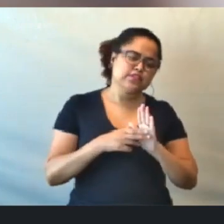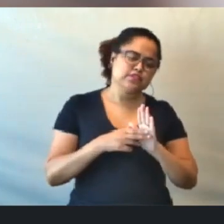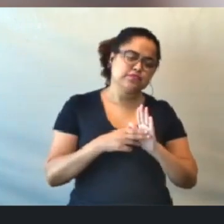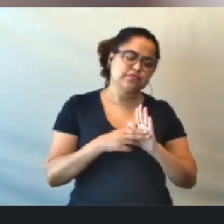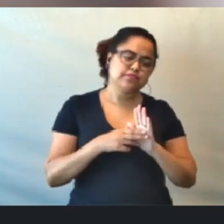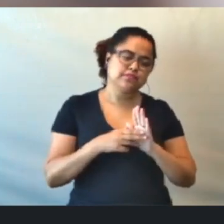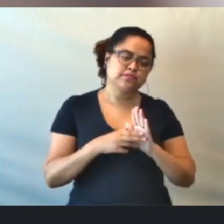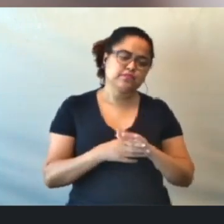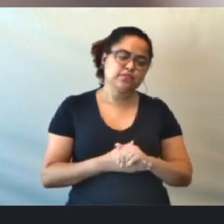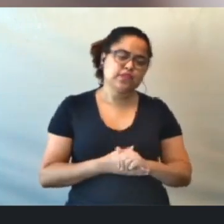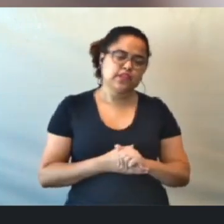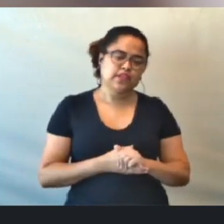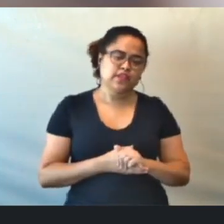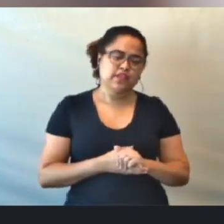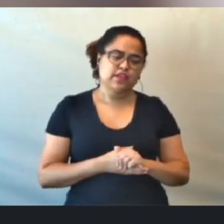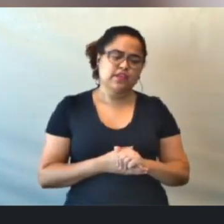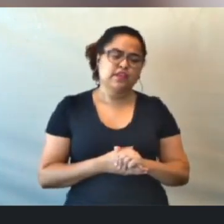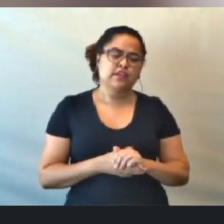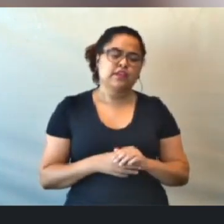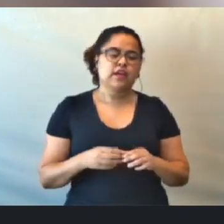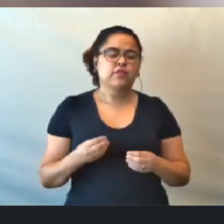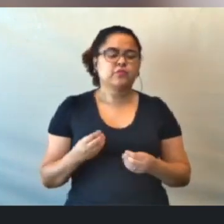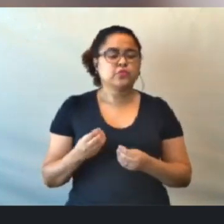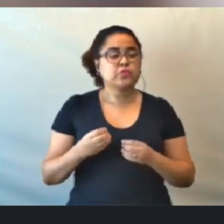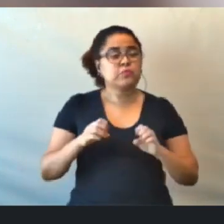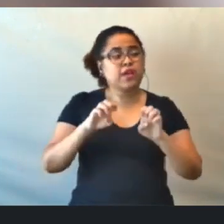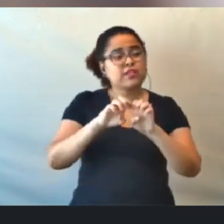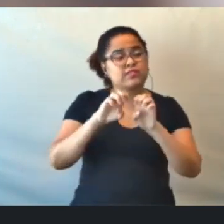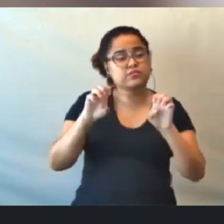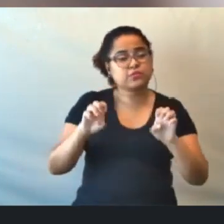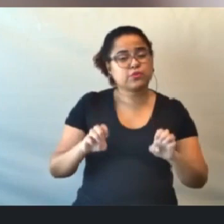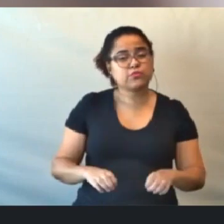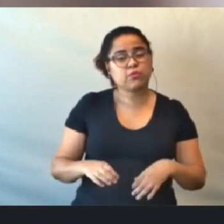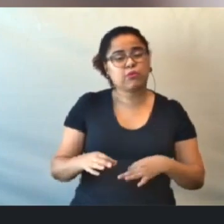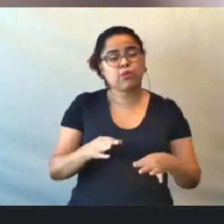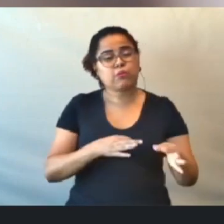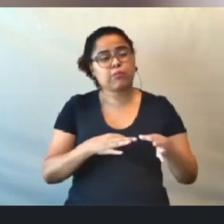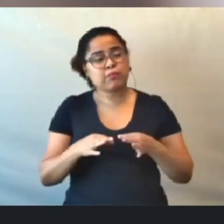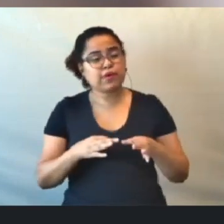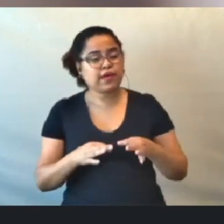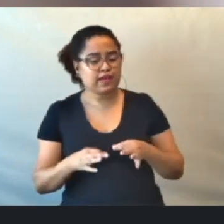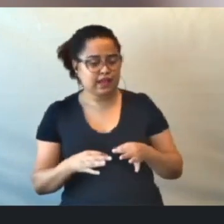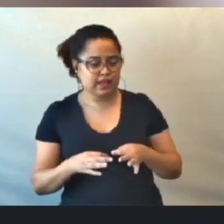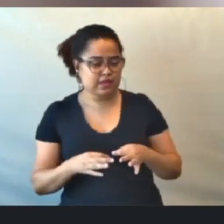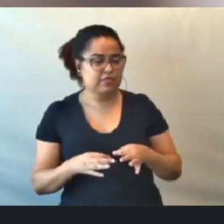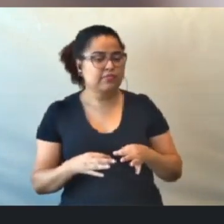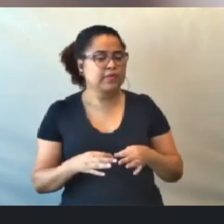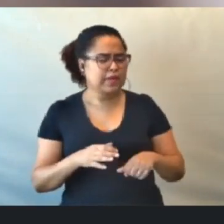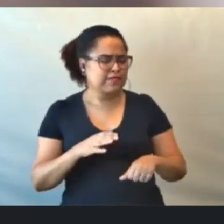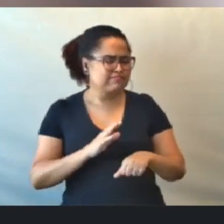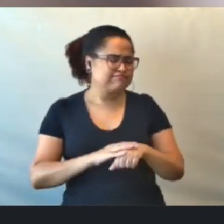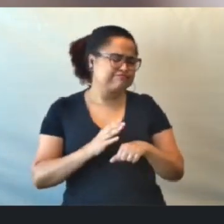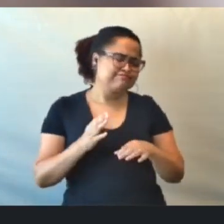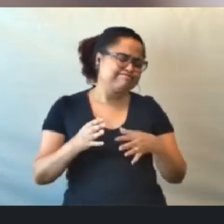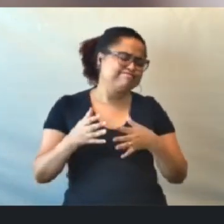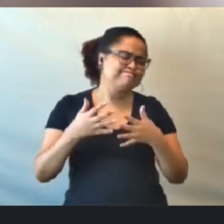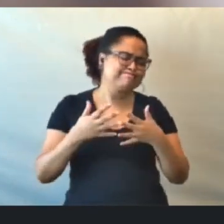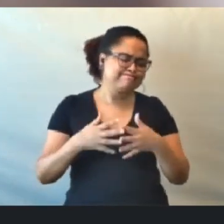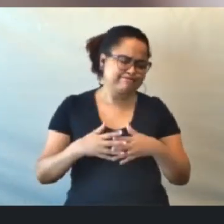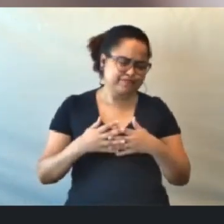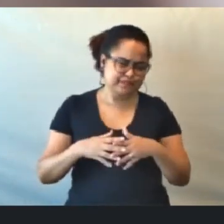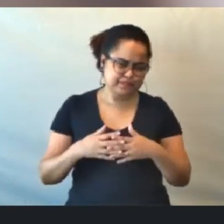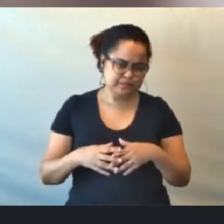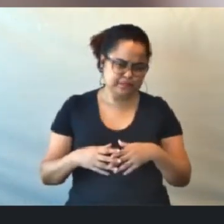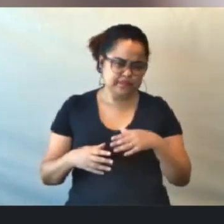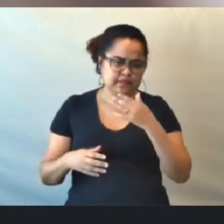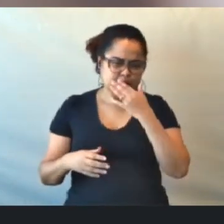demanda, né, uma estrutura e um preparo e muito mais complexo. É óbvio que esse aí é o que a gente quer. E eu